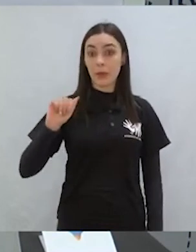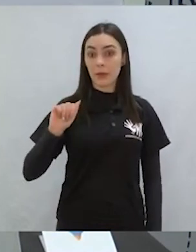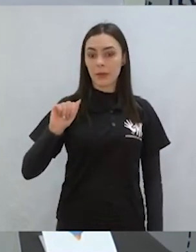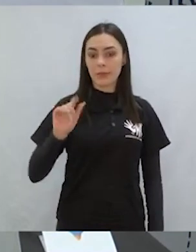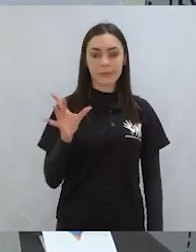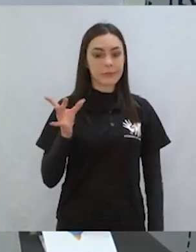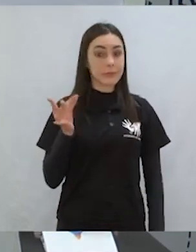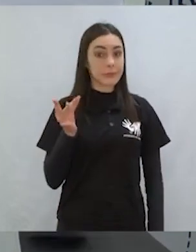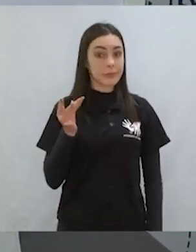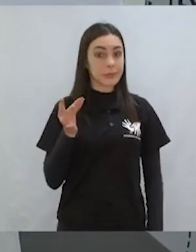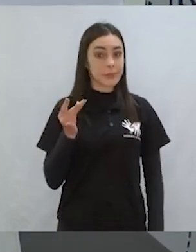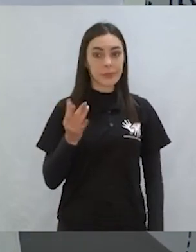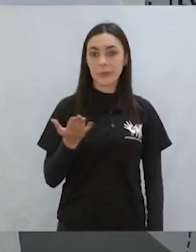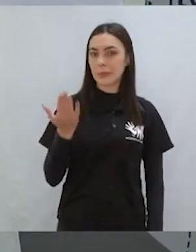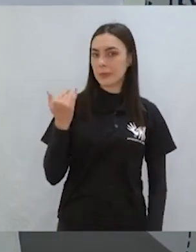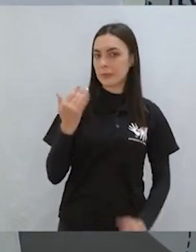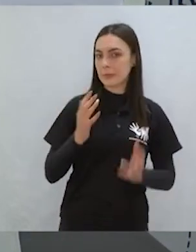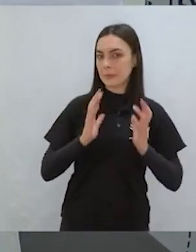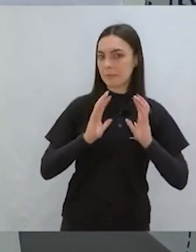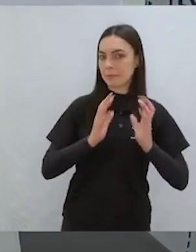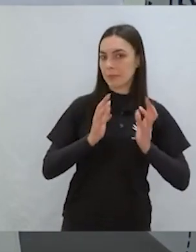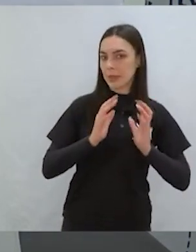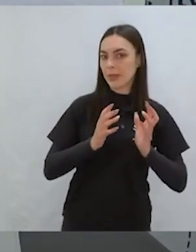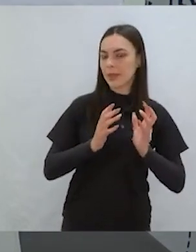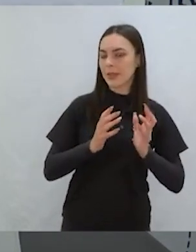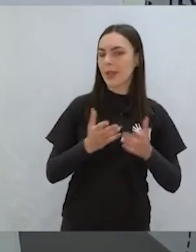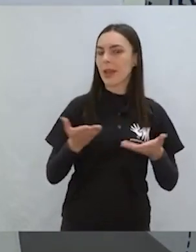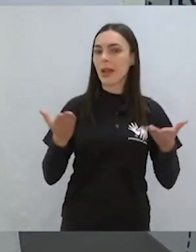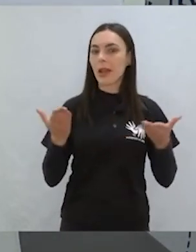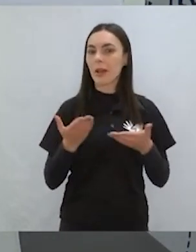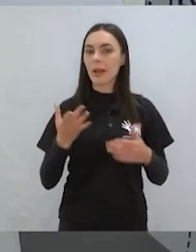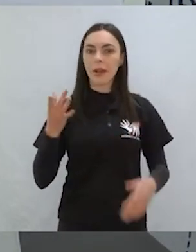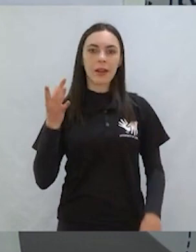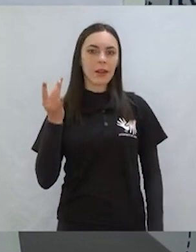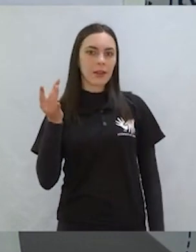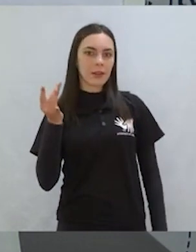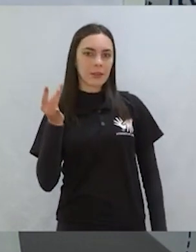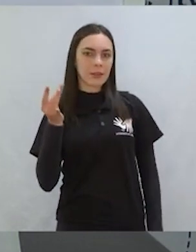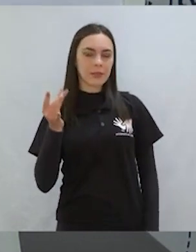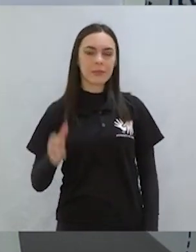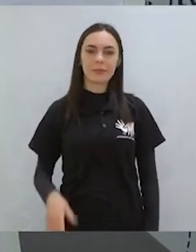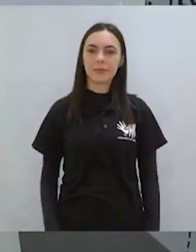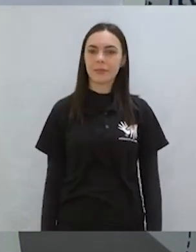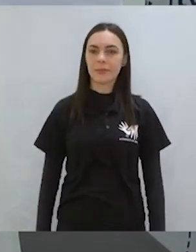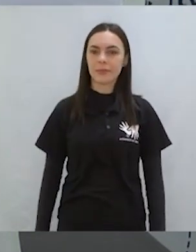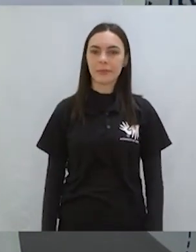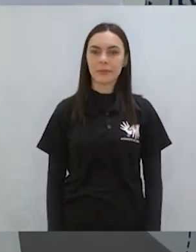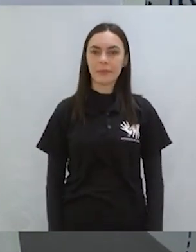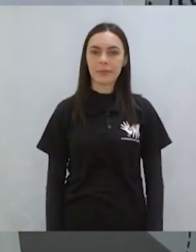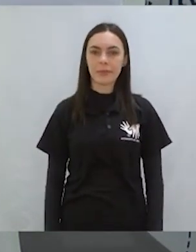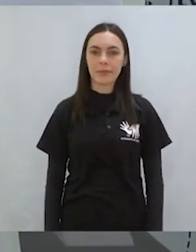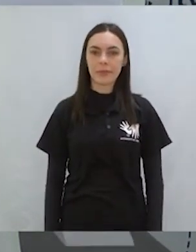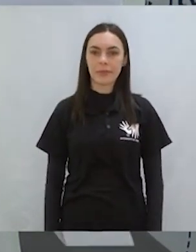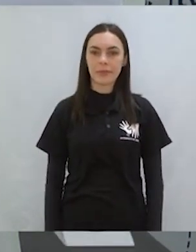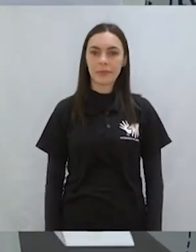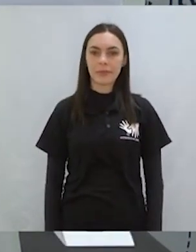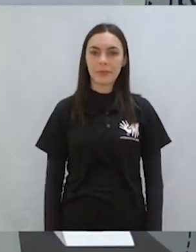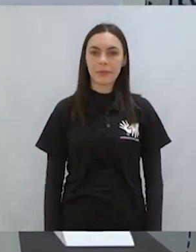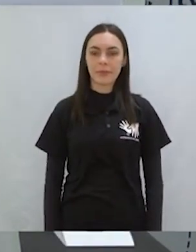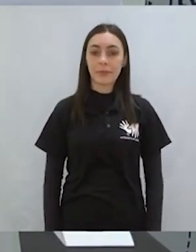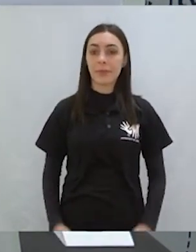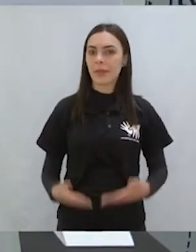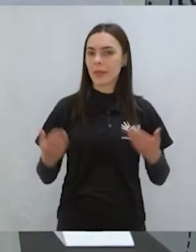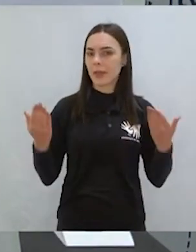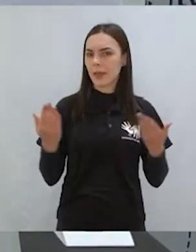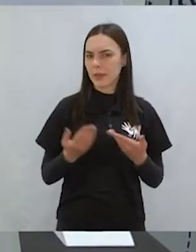Cola. Eu não tenho mais a palavra bola, agora eu tenho a palavra cola.